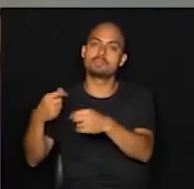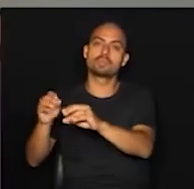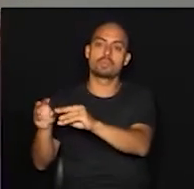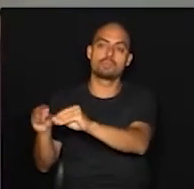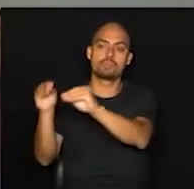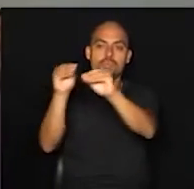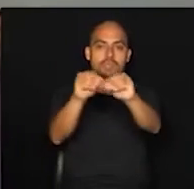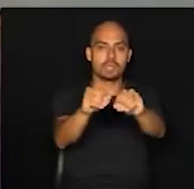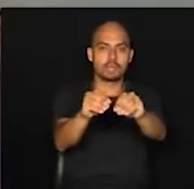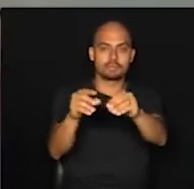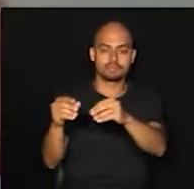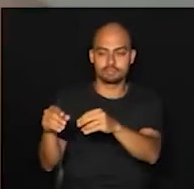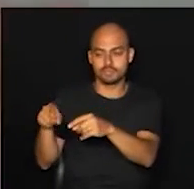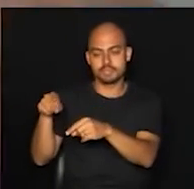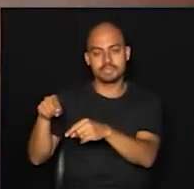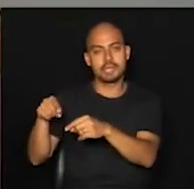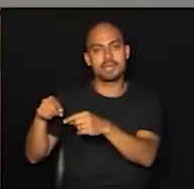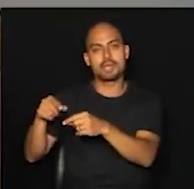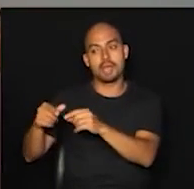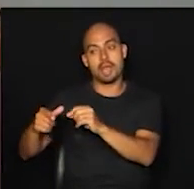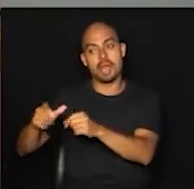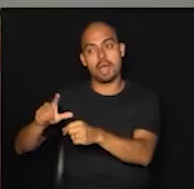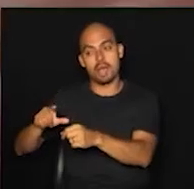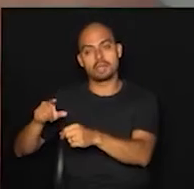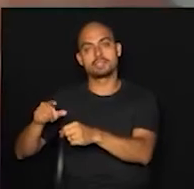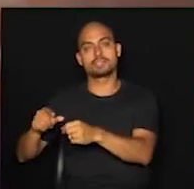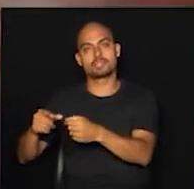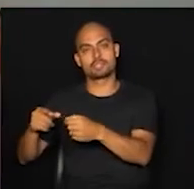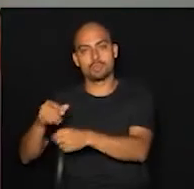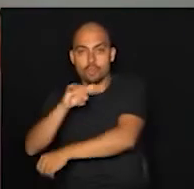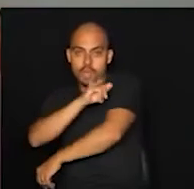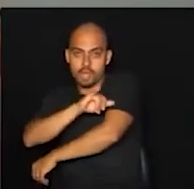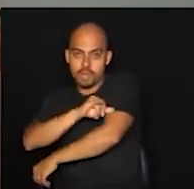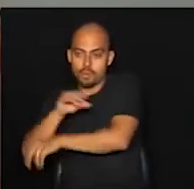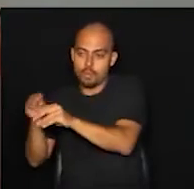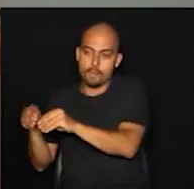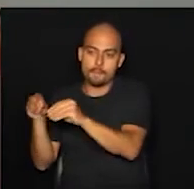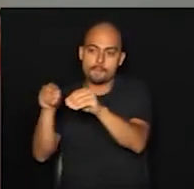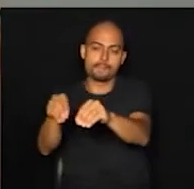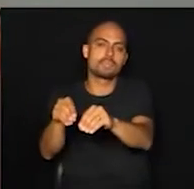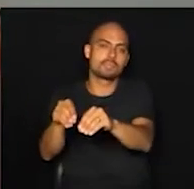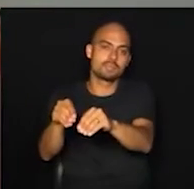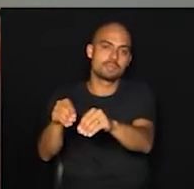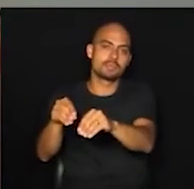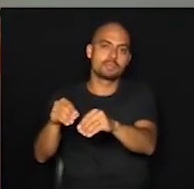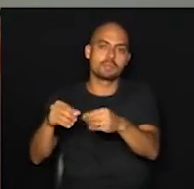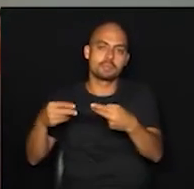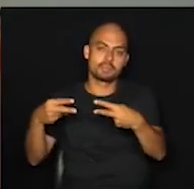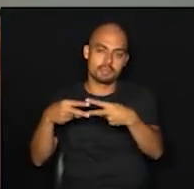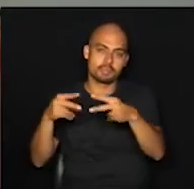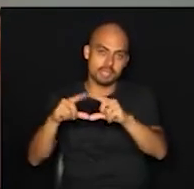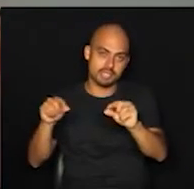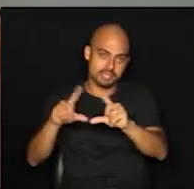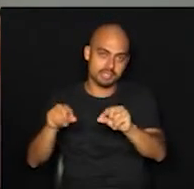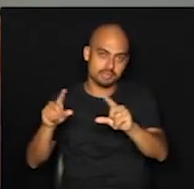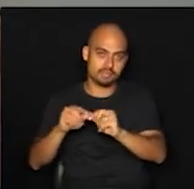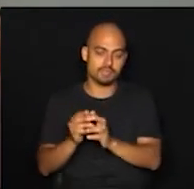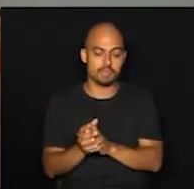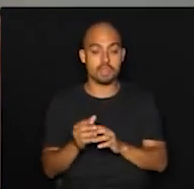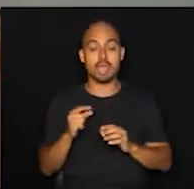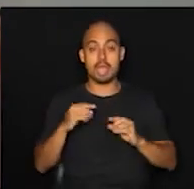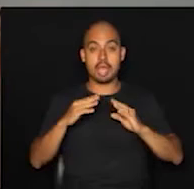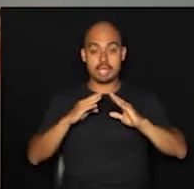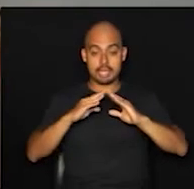do Rio para Brasília. Então, isso demorou anos. A gente tem uma opção de livro e mais. Aqui dentro, né, da minha casa, onde está o